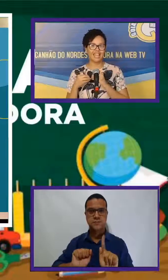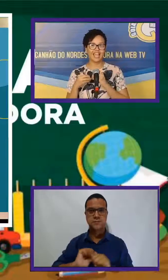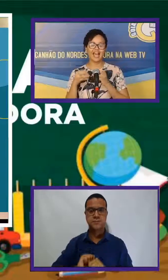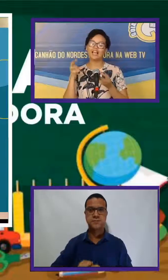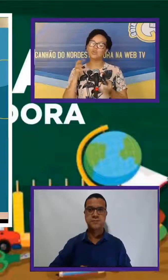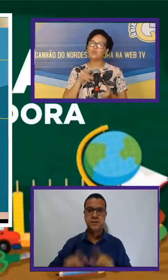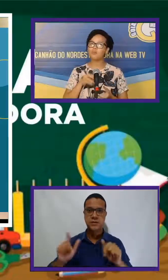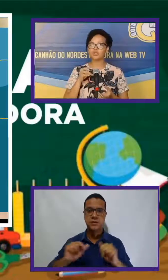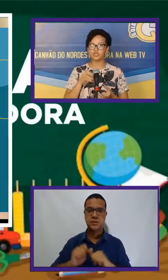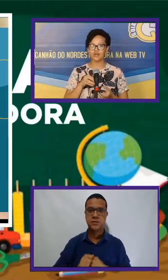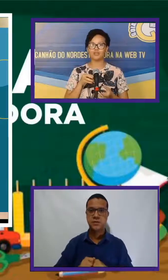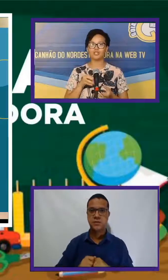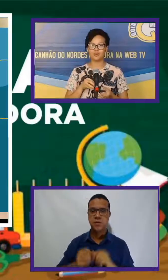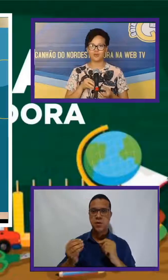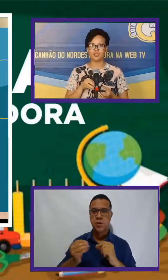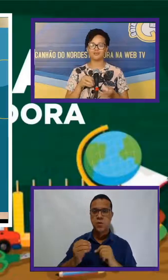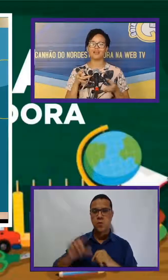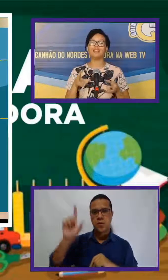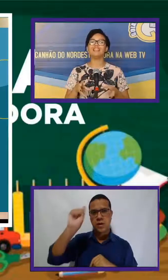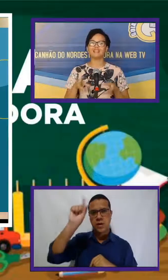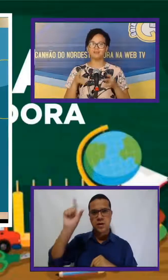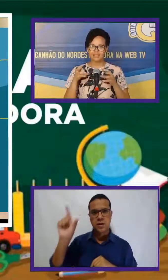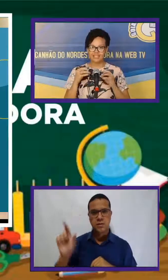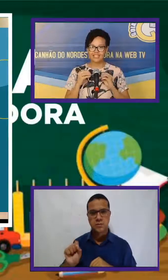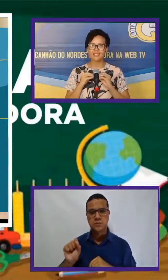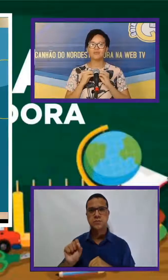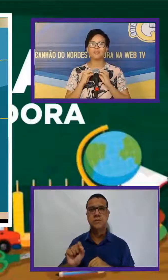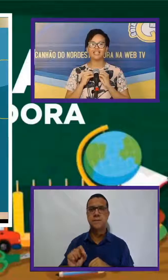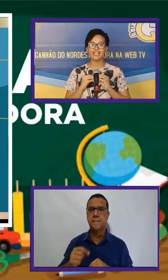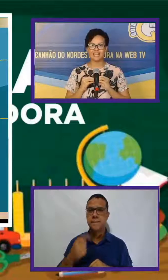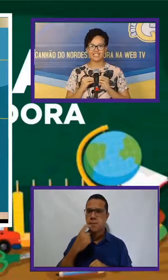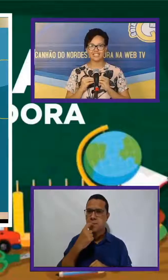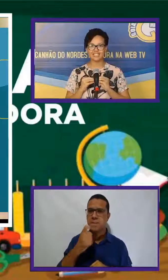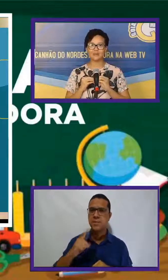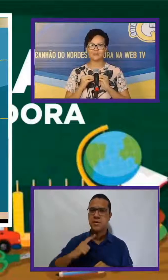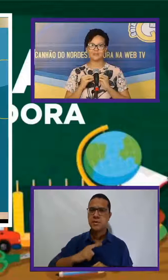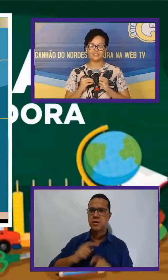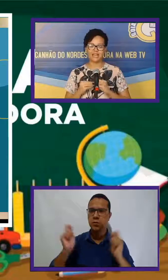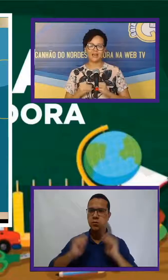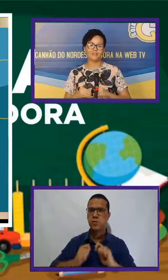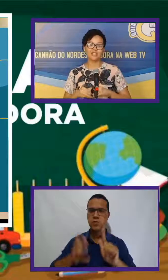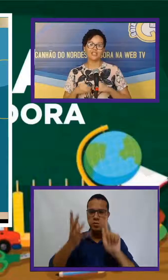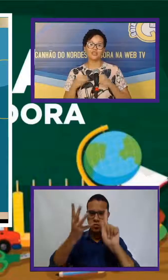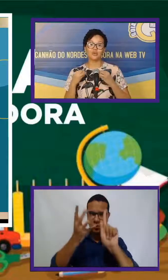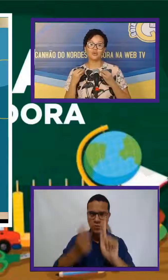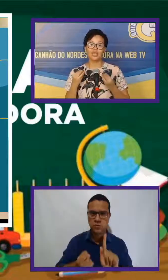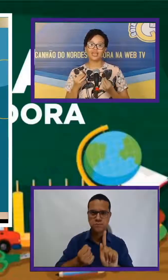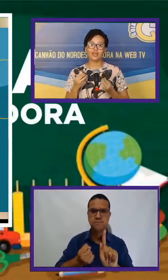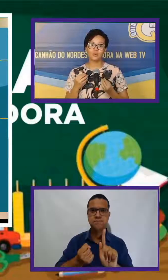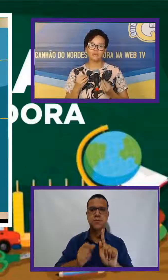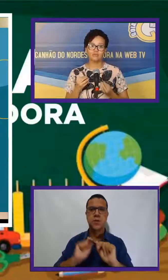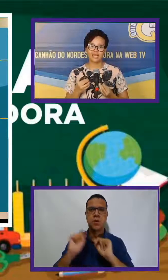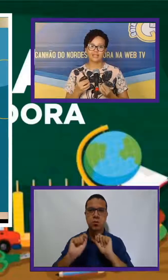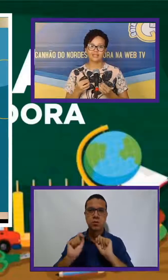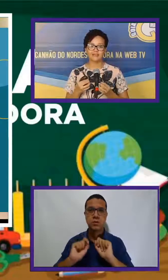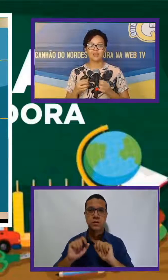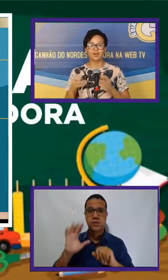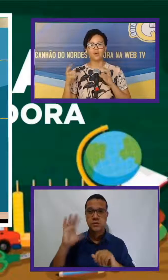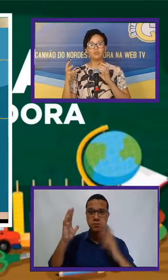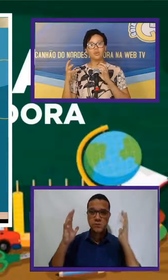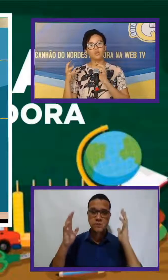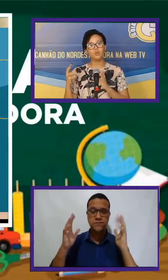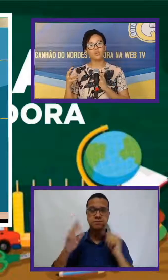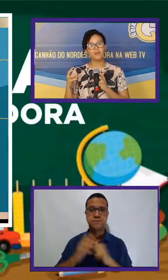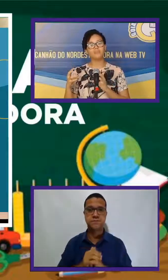Que estão na Terra A Lua Por estar mais próxima Também tem esse poder De atração Tá Só que o que Que acontece